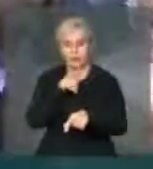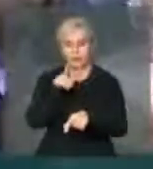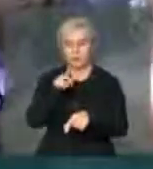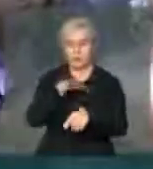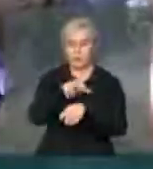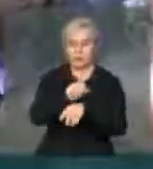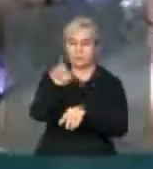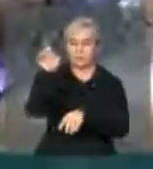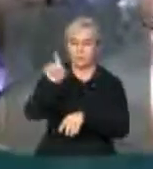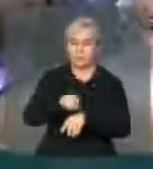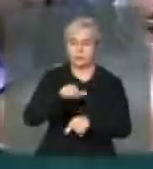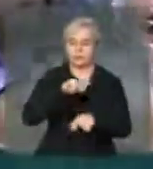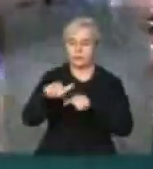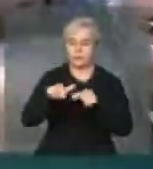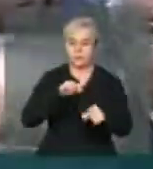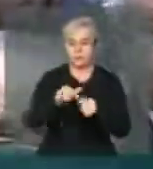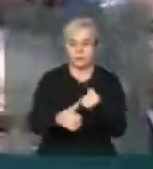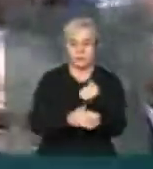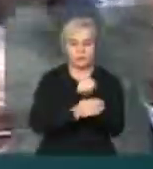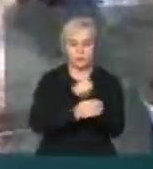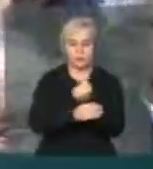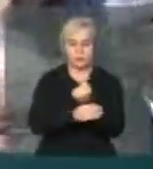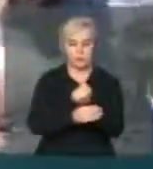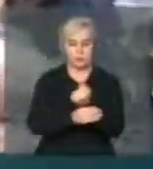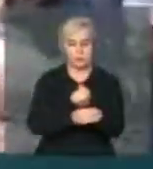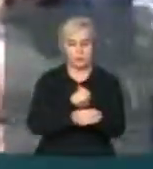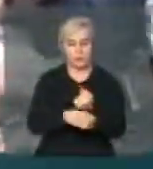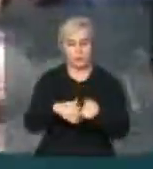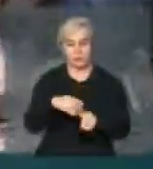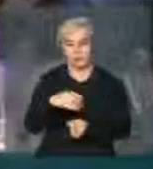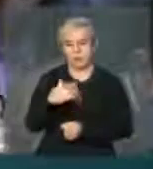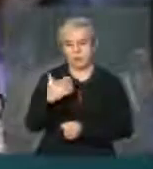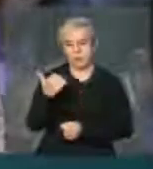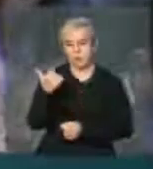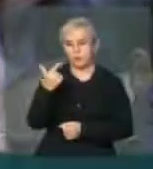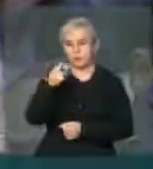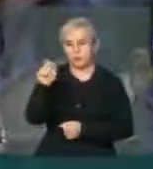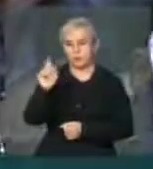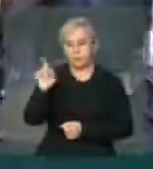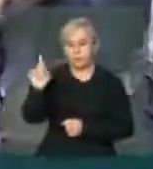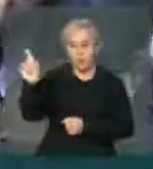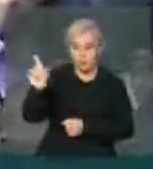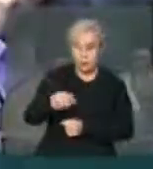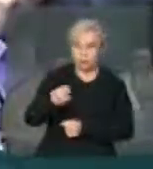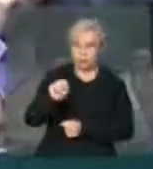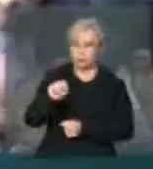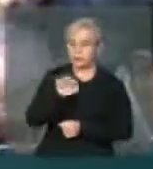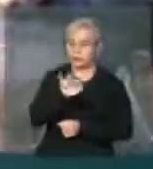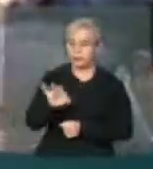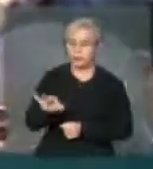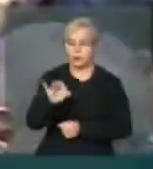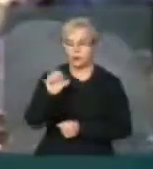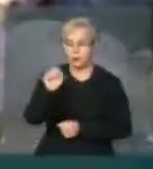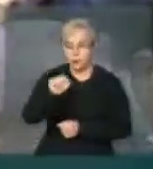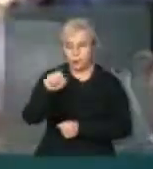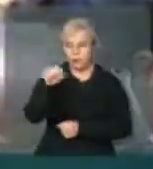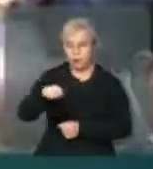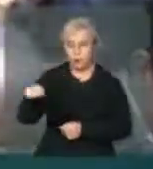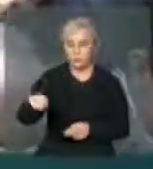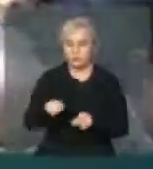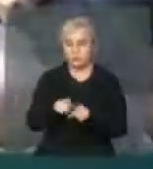do seguro-desemprego para 8 meses e não 12, como está no projeto, e também